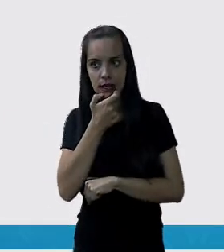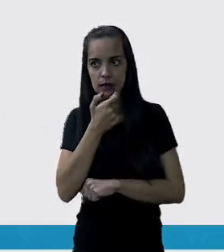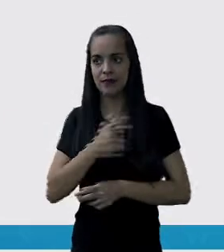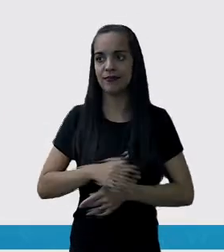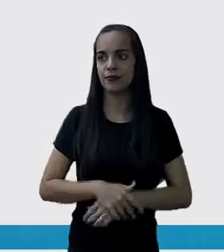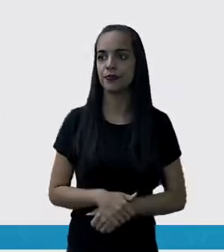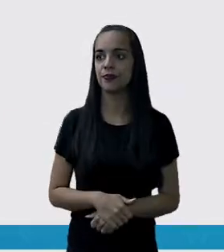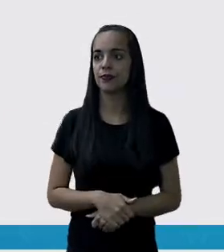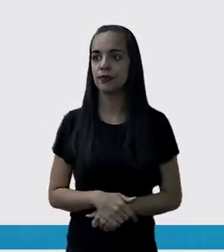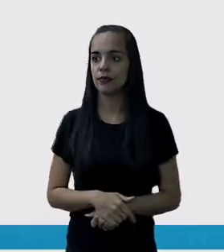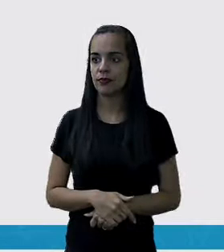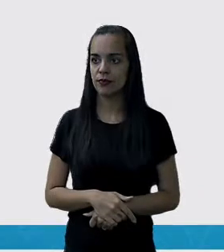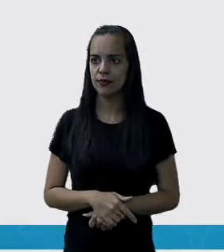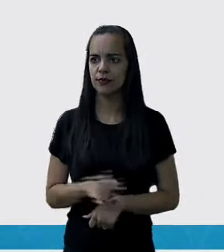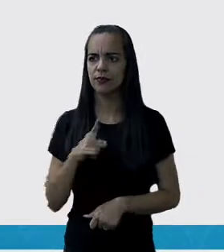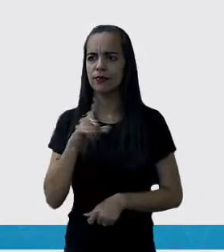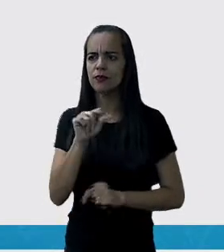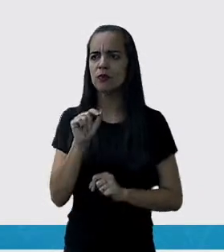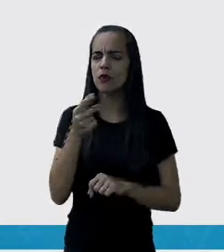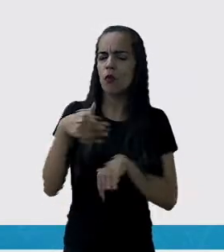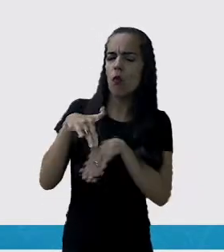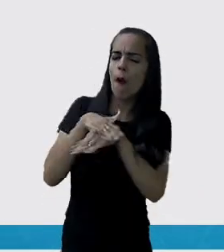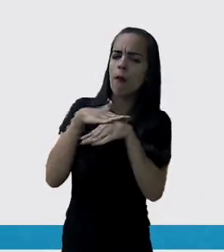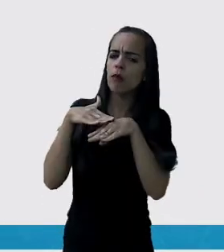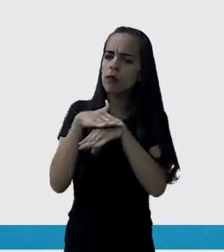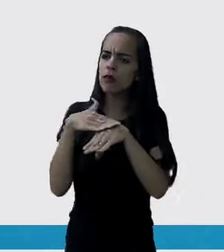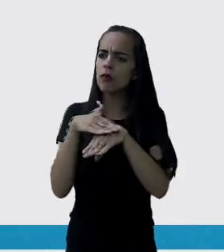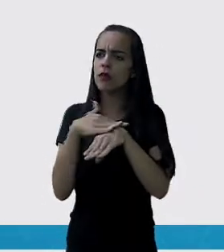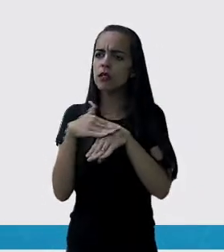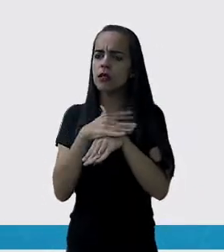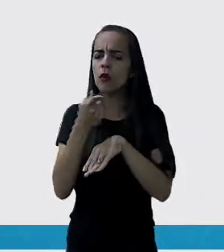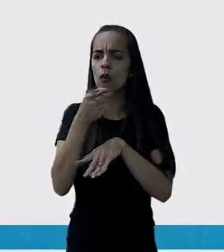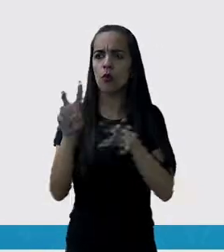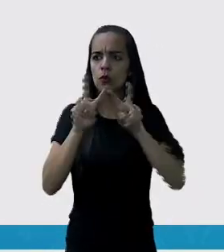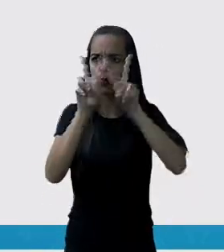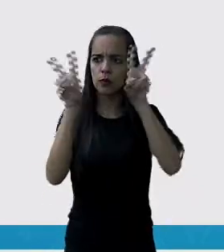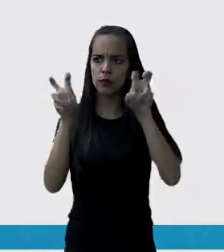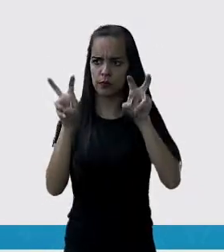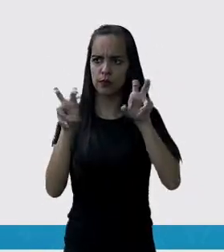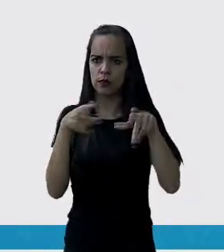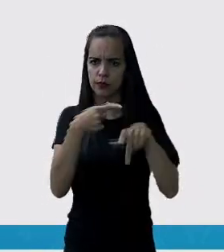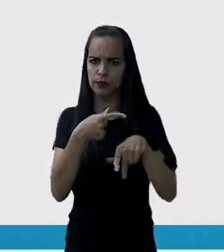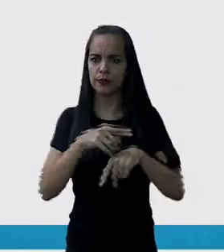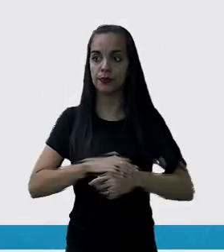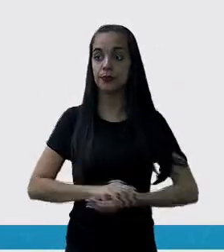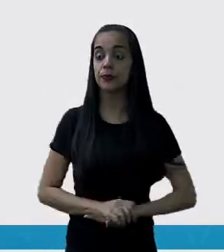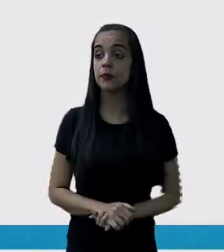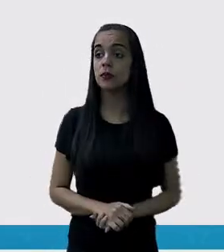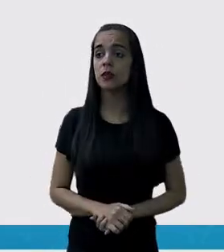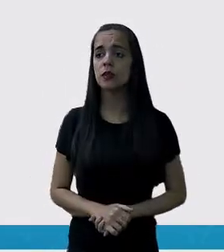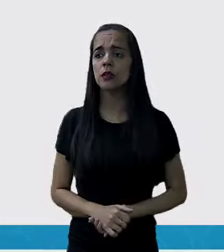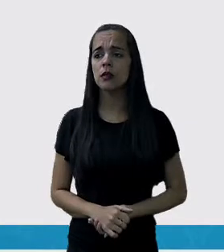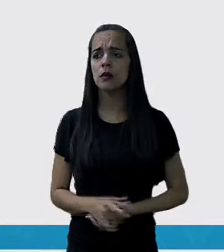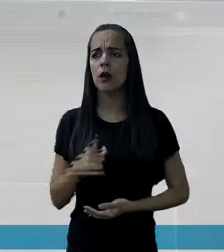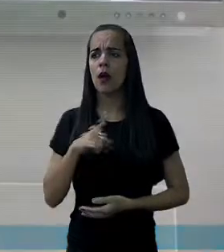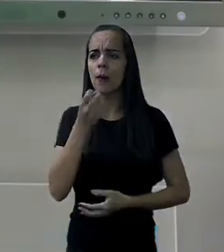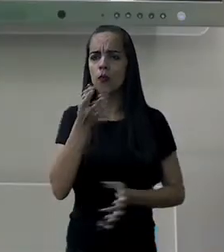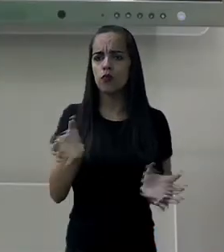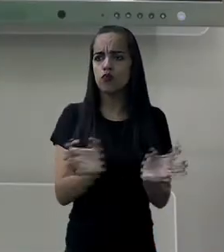Agora nós precisamos conversar um pouquinho sobre essa expressão. É o